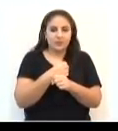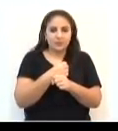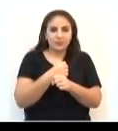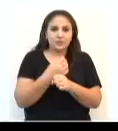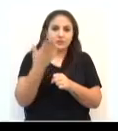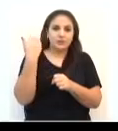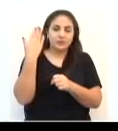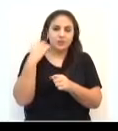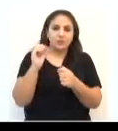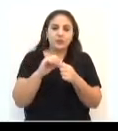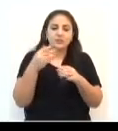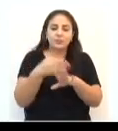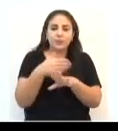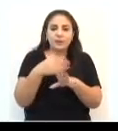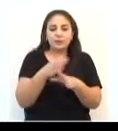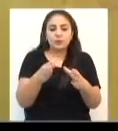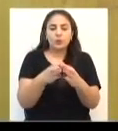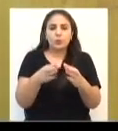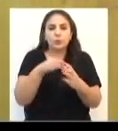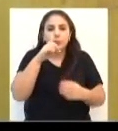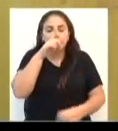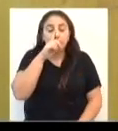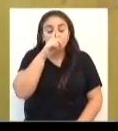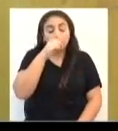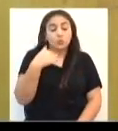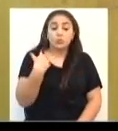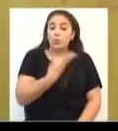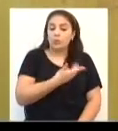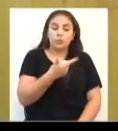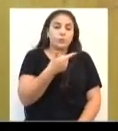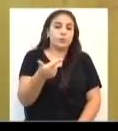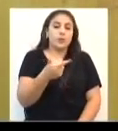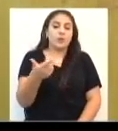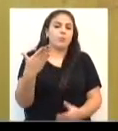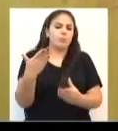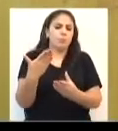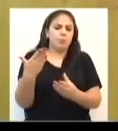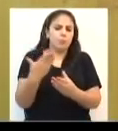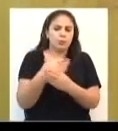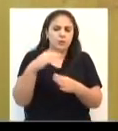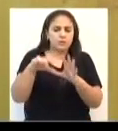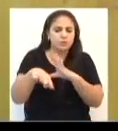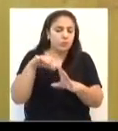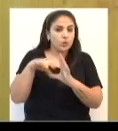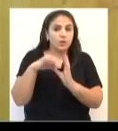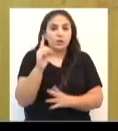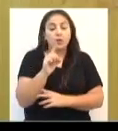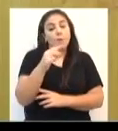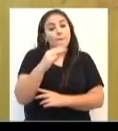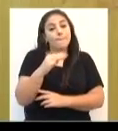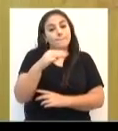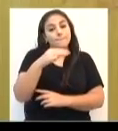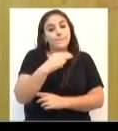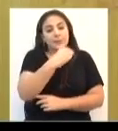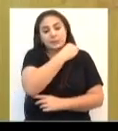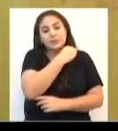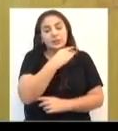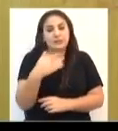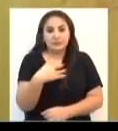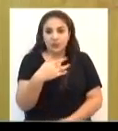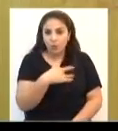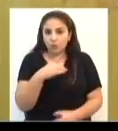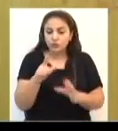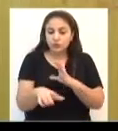risco, secretário? O Ministério da Saúde é ele que determina, nós não temos nenhum processo de ingerência em conseguir determinar quem